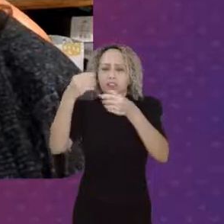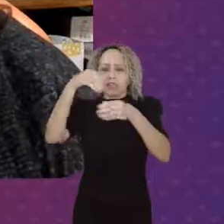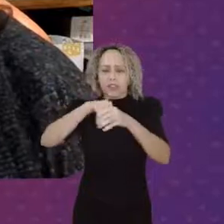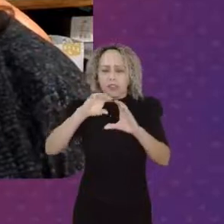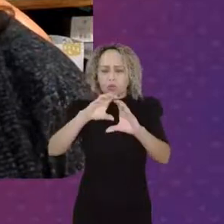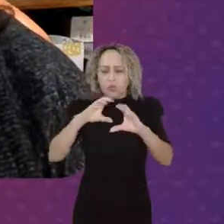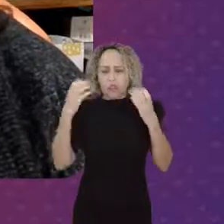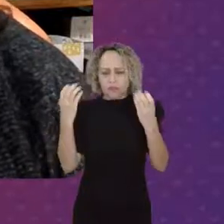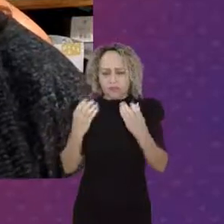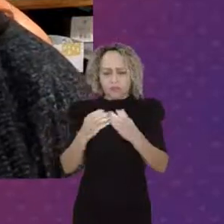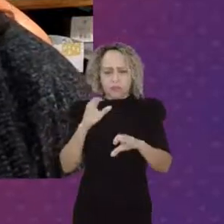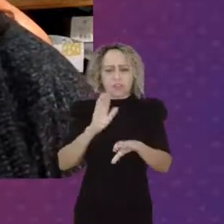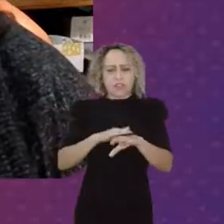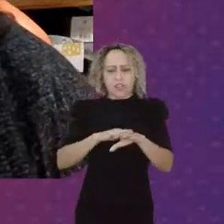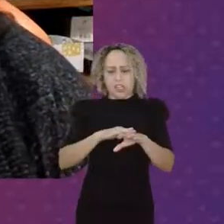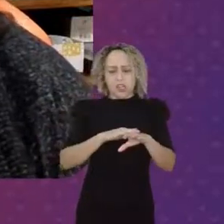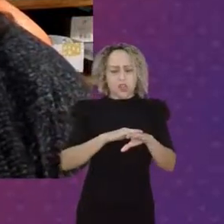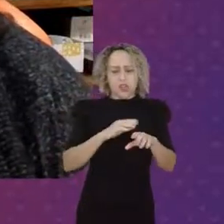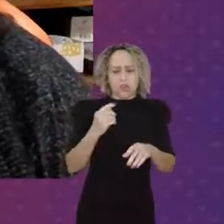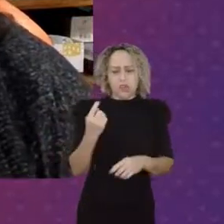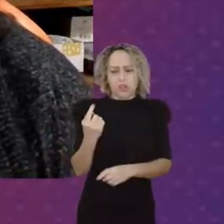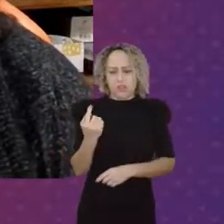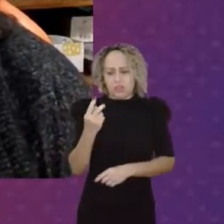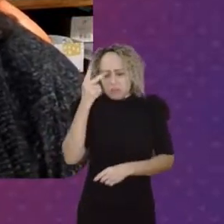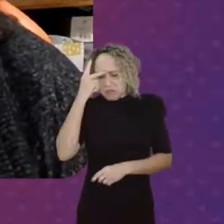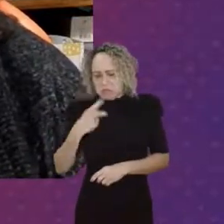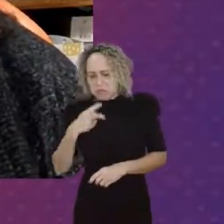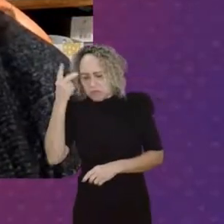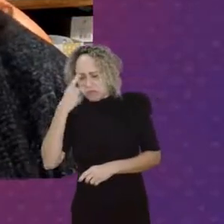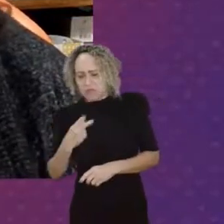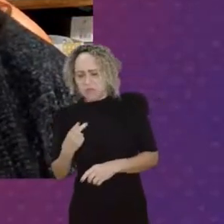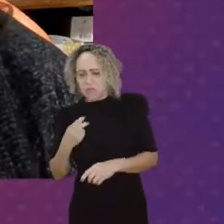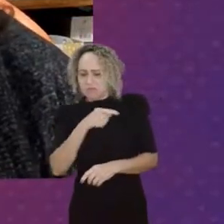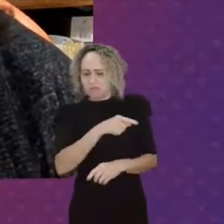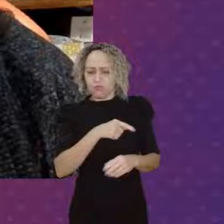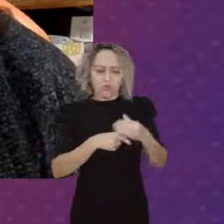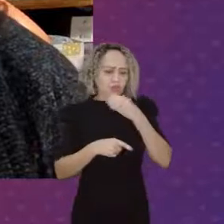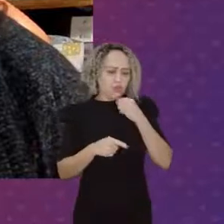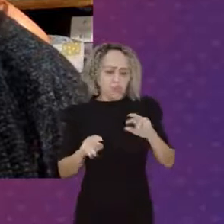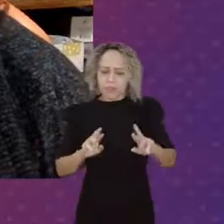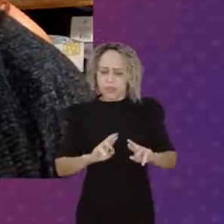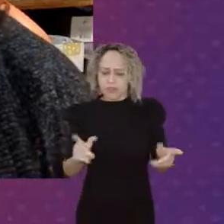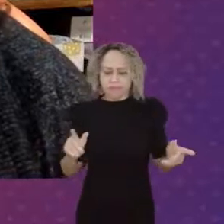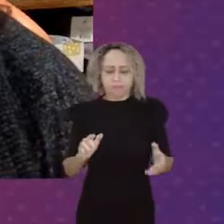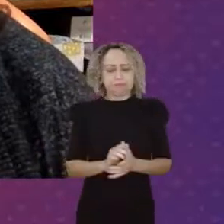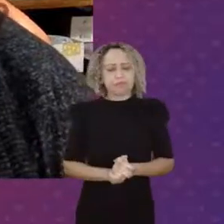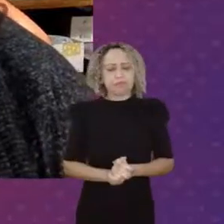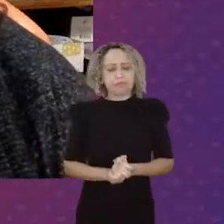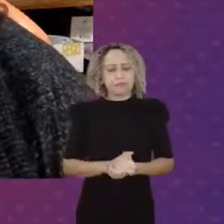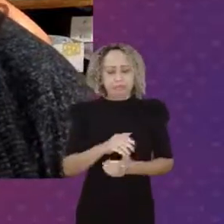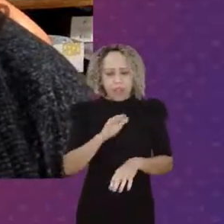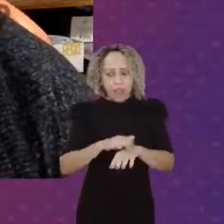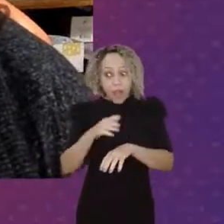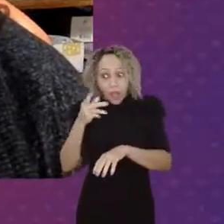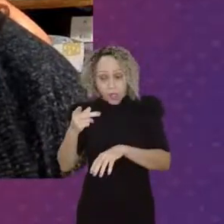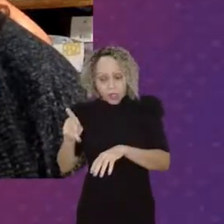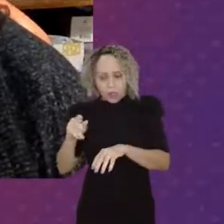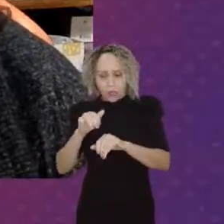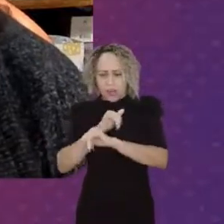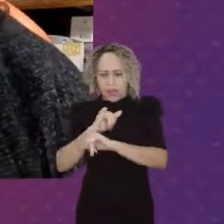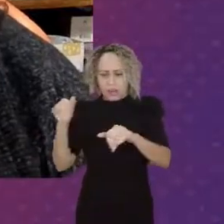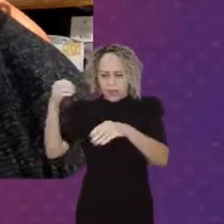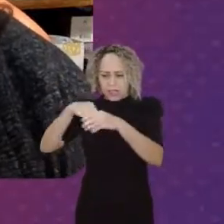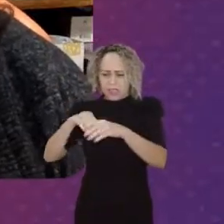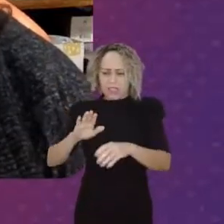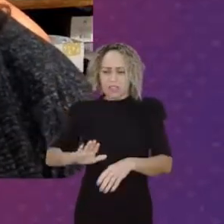à individualidade da política que é feita pelos homens. Então, a sua campanha não necessariamente precisa ter um posicionamento